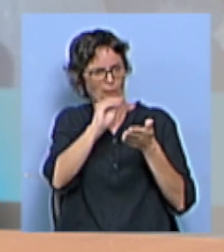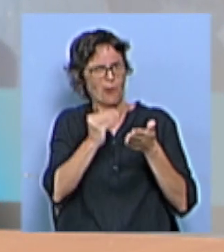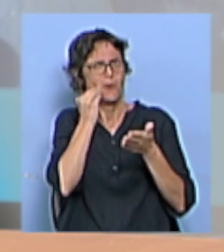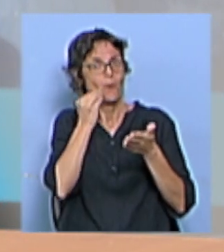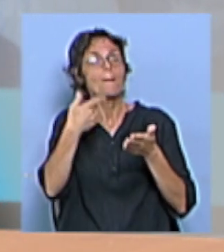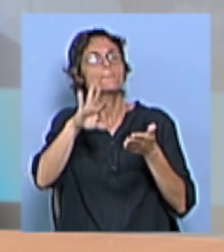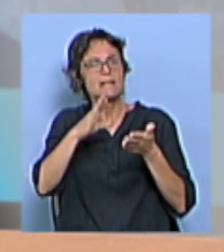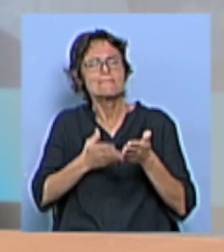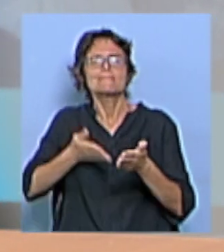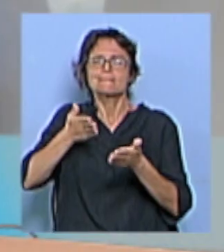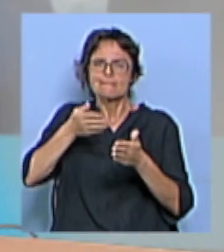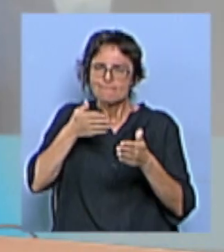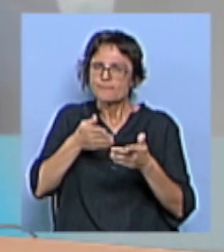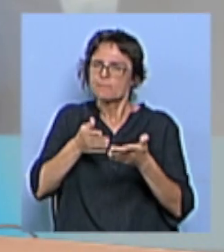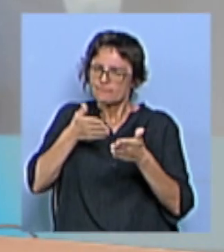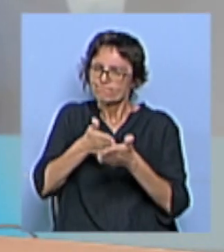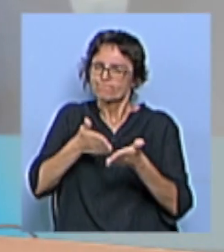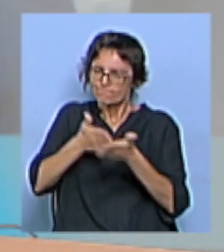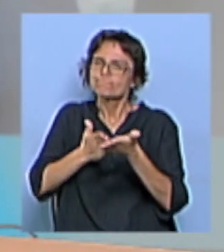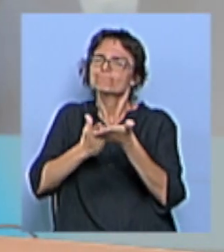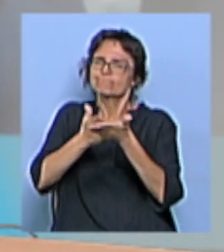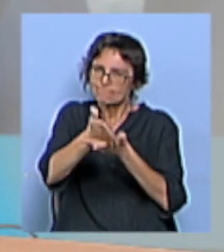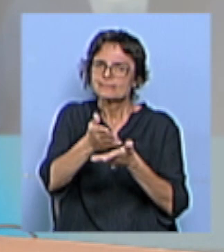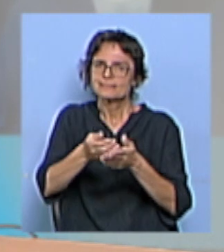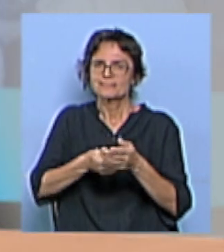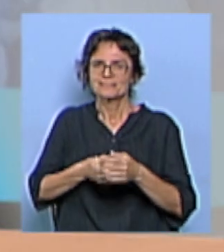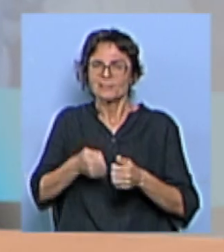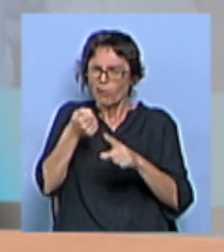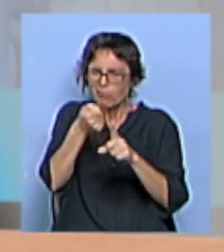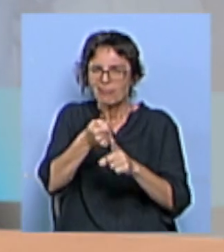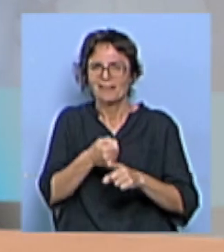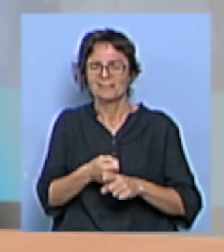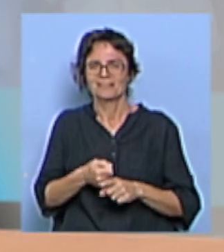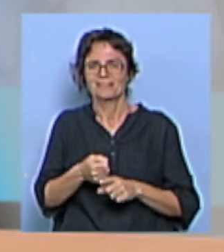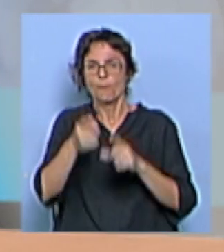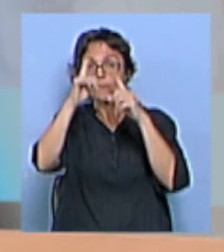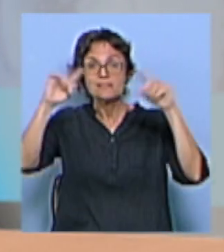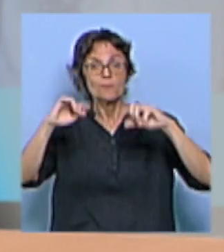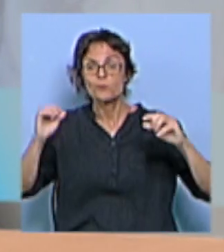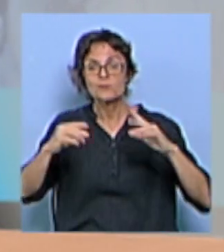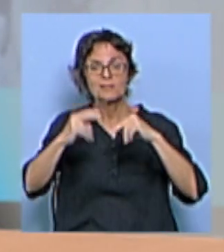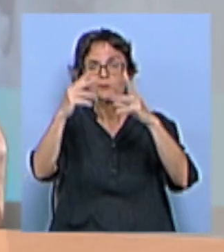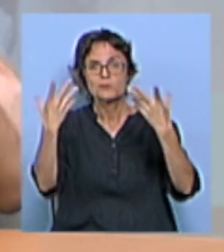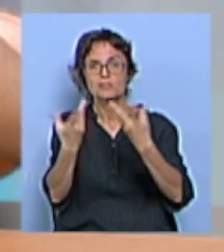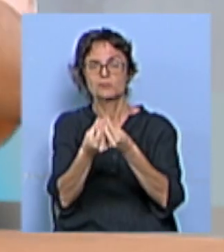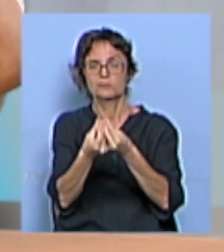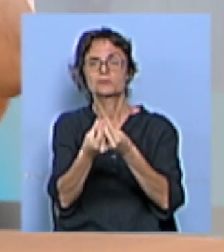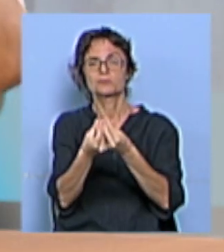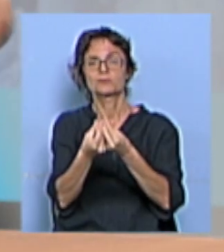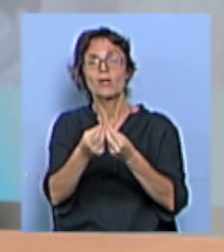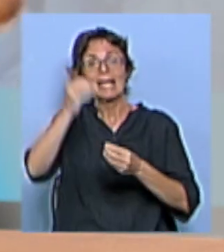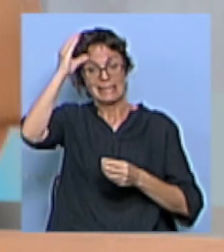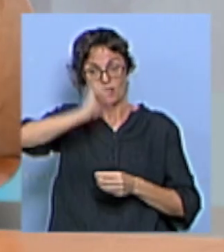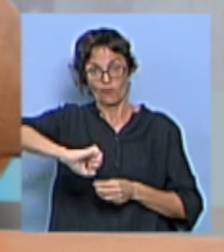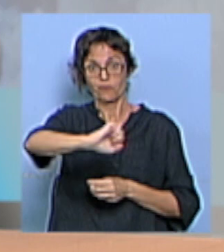desanimar dela. E, de qualquer forma, a nossa inteligência, esta inteligência que temos, como disse São Tomás de Aquino, está feita para